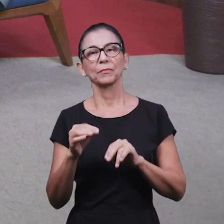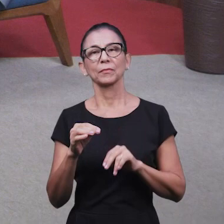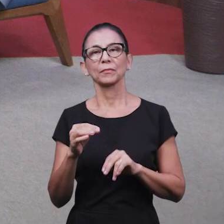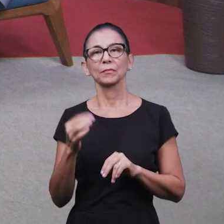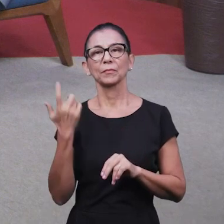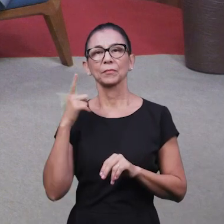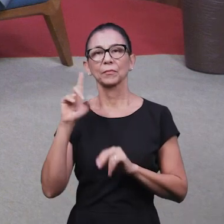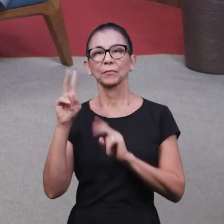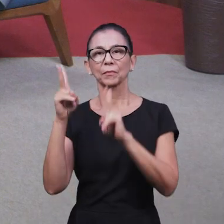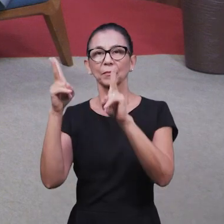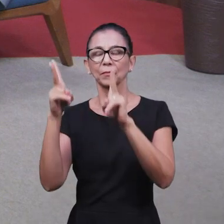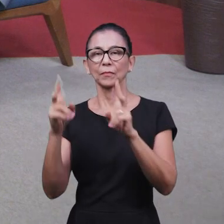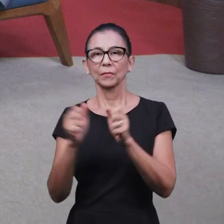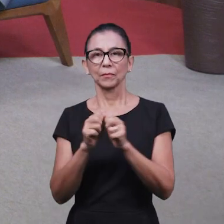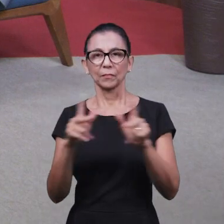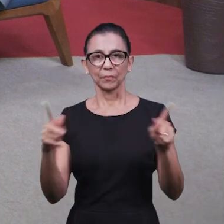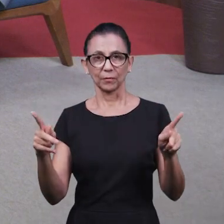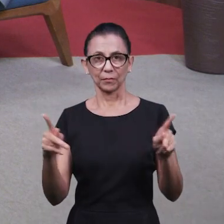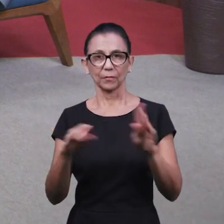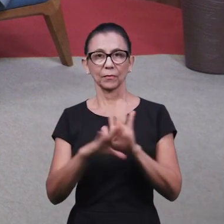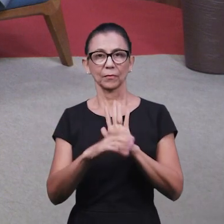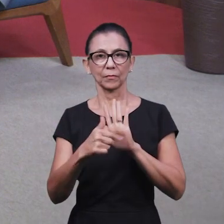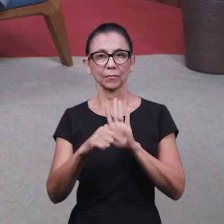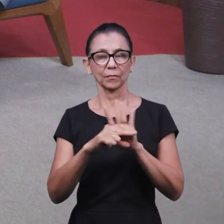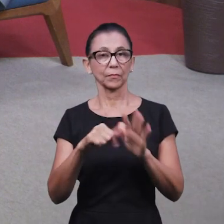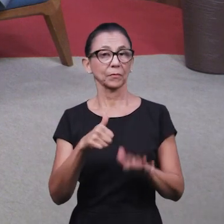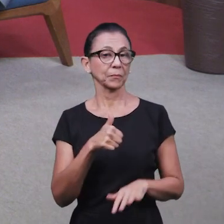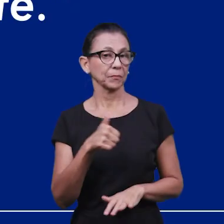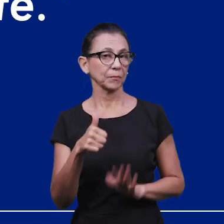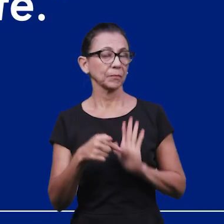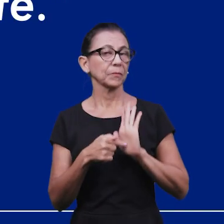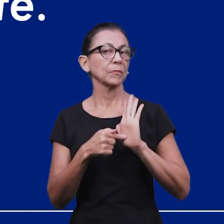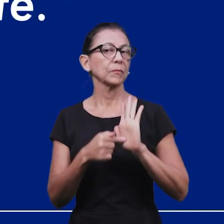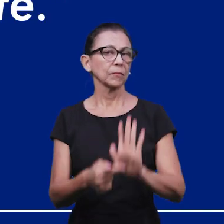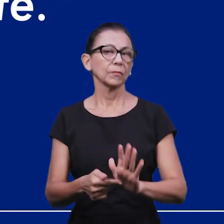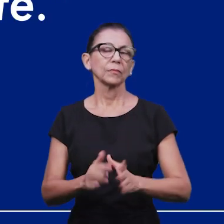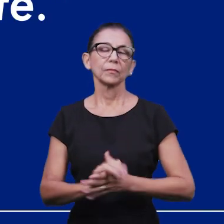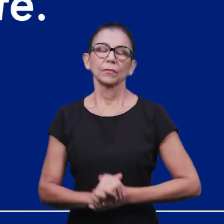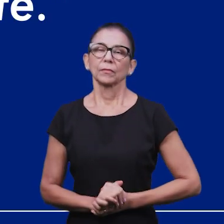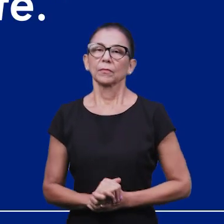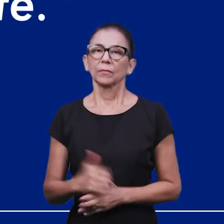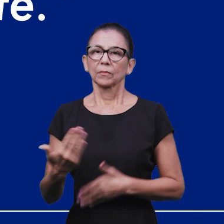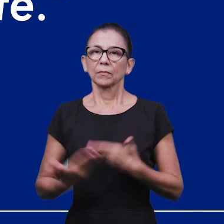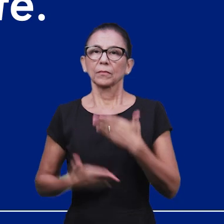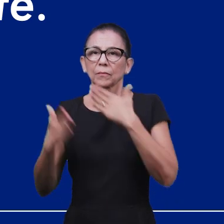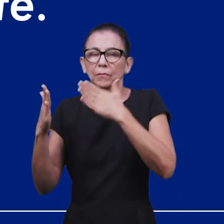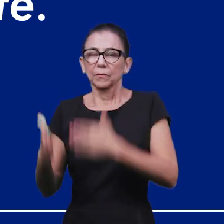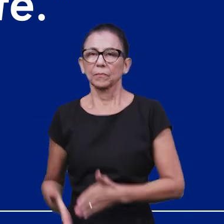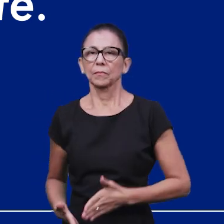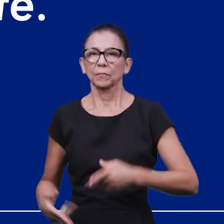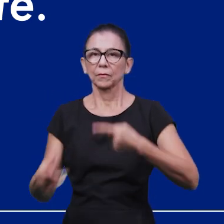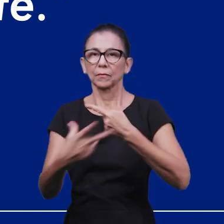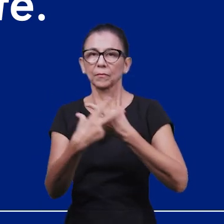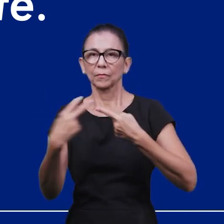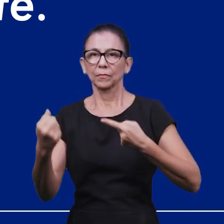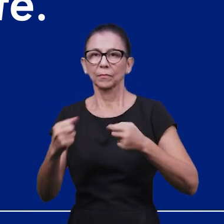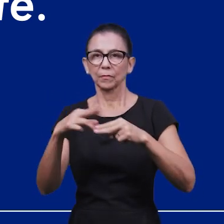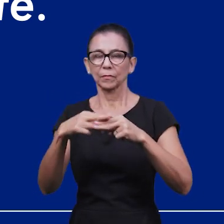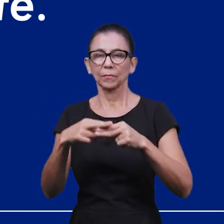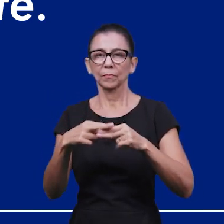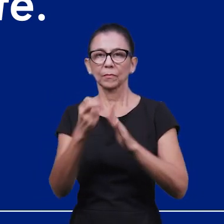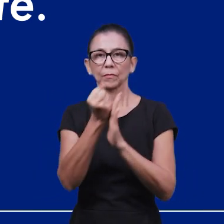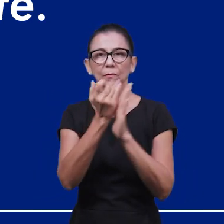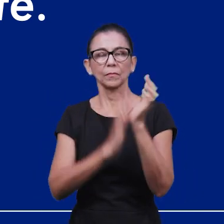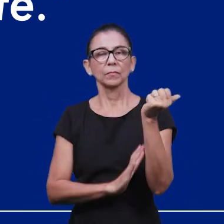Está no livro de Apocalipse, capítulo 12, verso 11, que diz assim: e eles o venceram pelo sangue do Cordeiro e pela palavra do